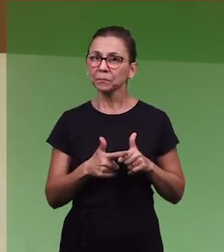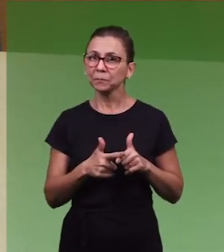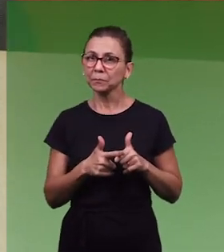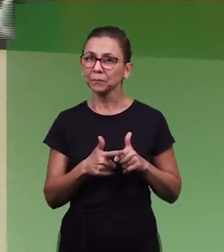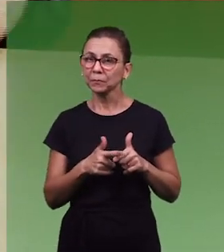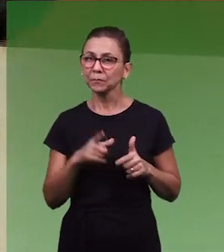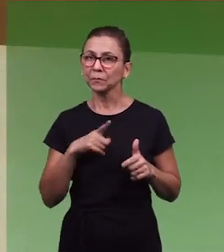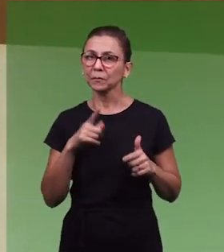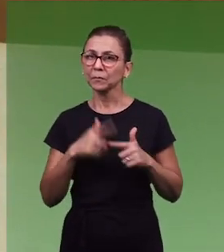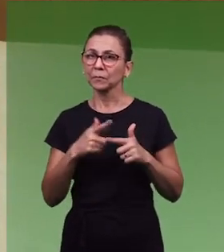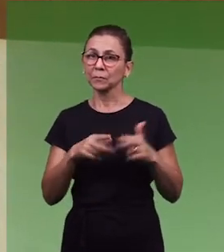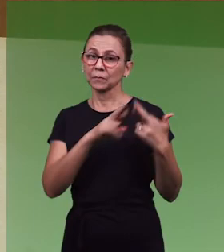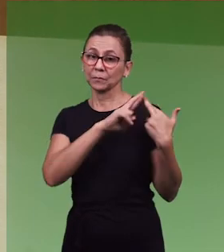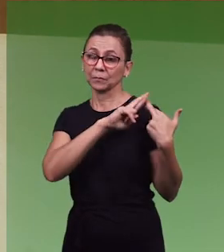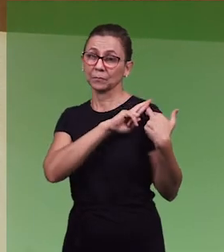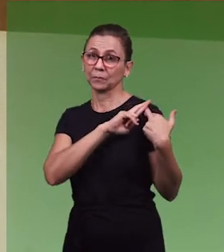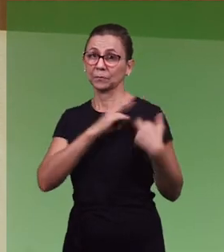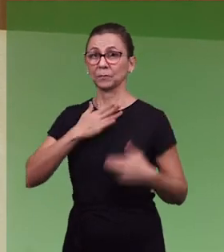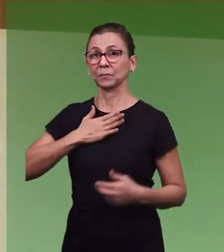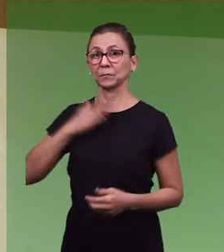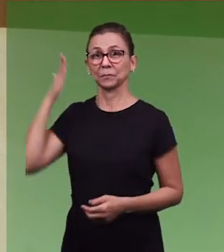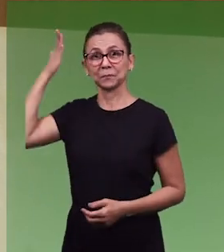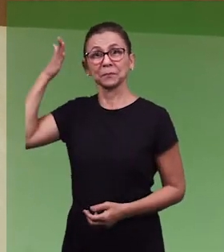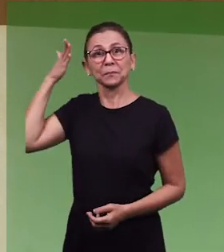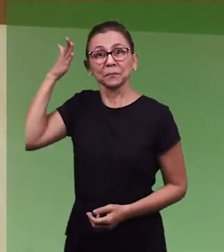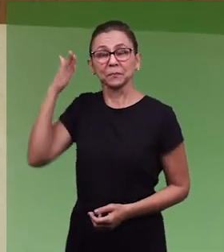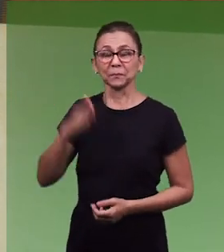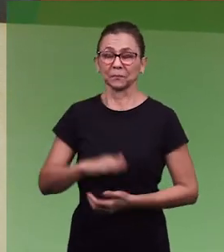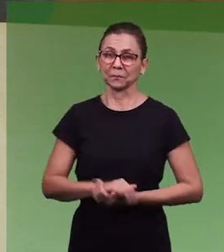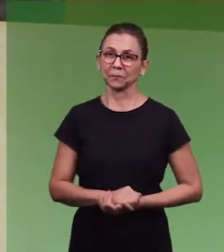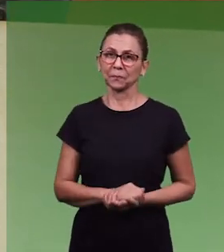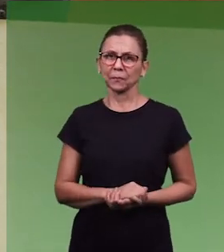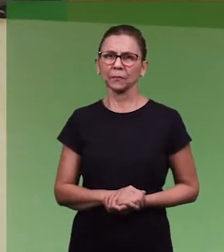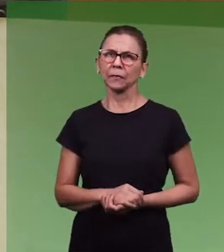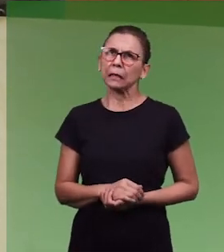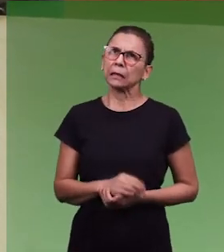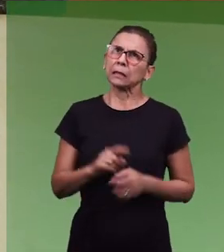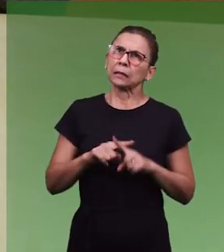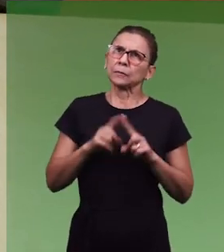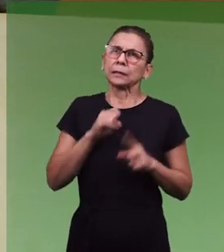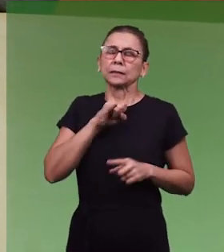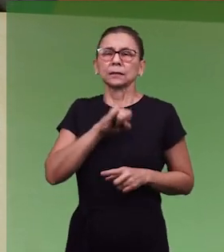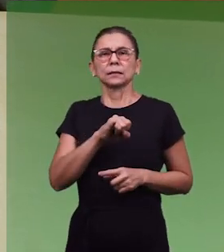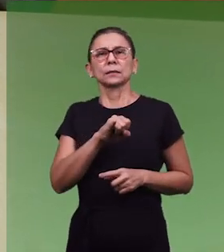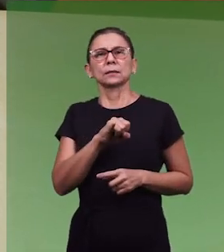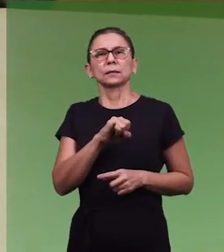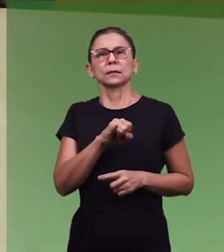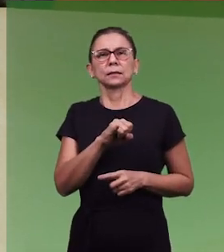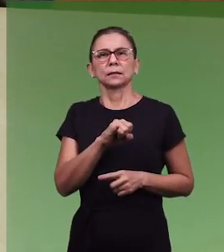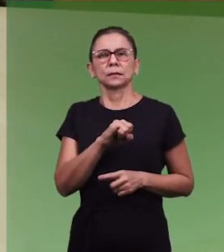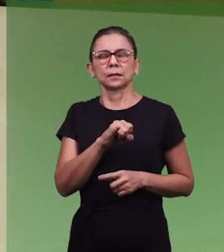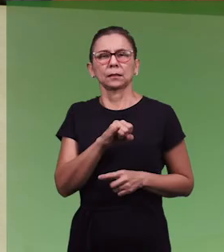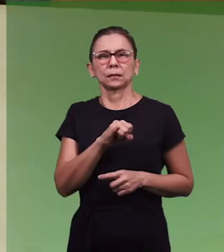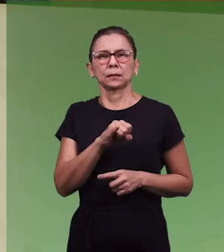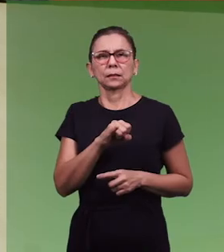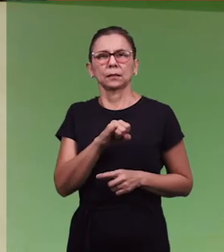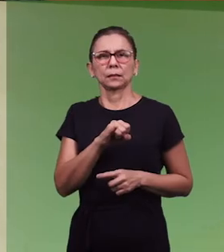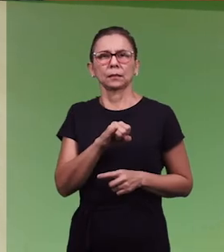Mas se eu entregar aquilo que o Senhor revelou, até com dificuldade, o rebanho vai ser